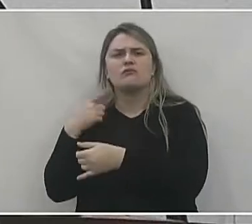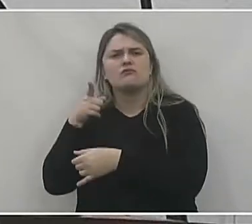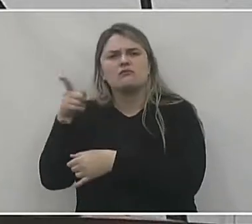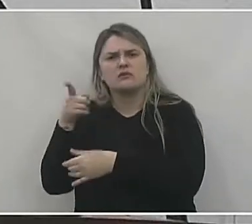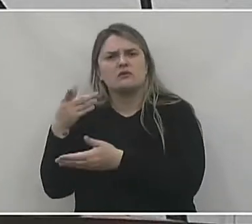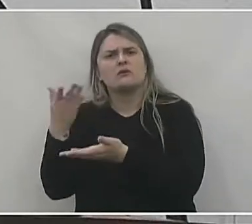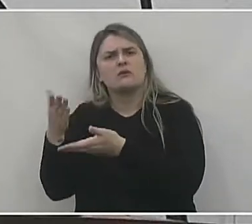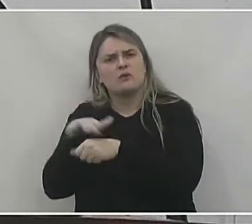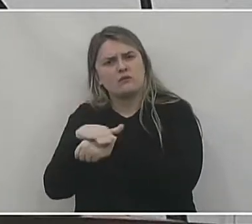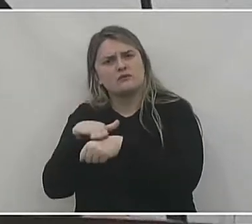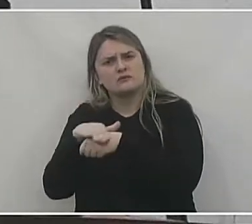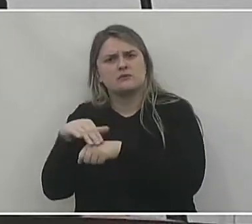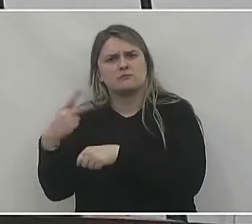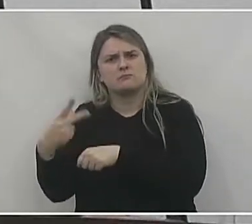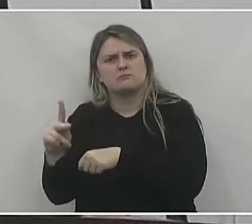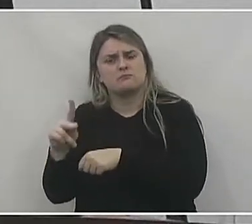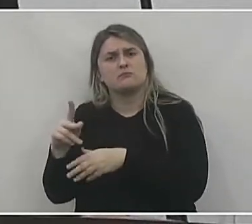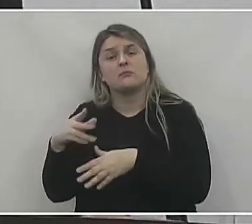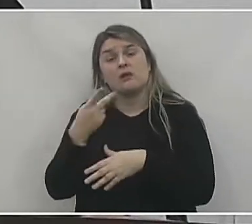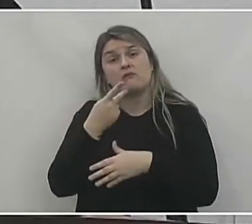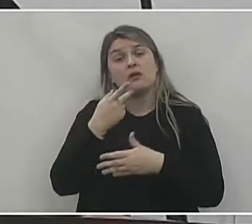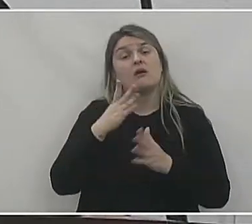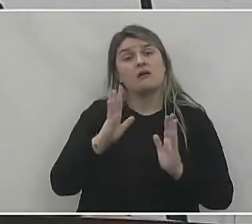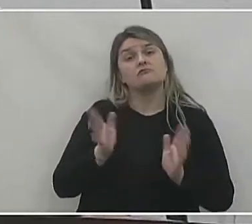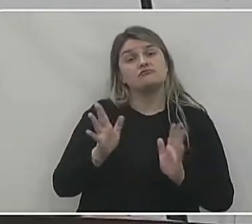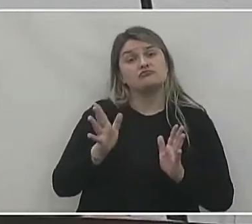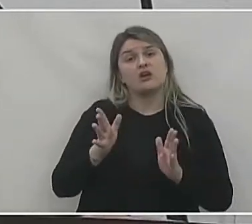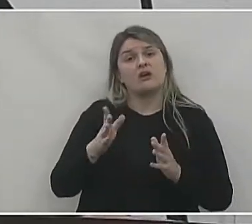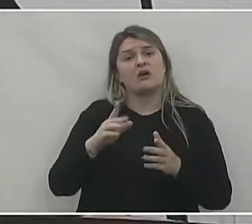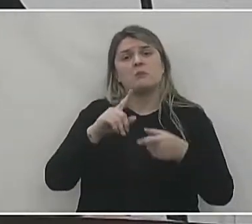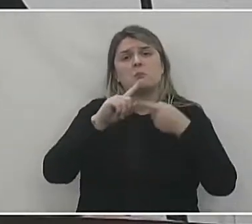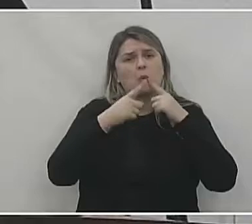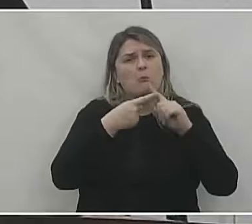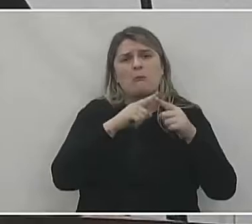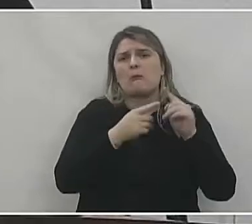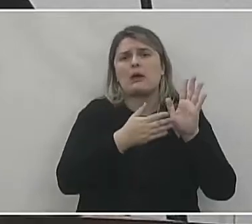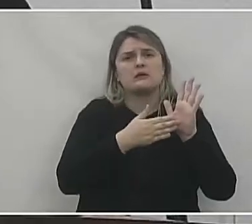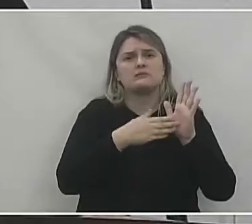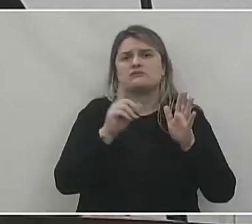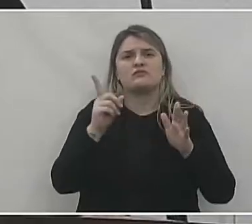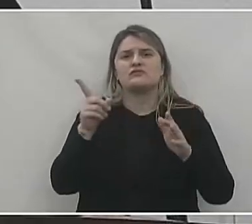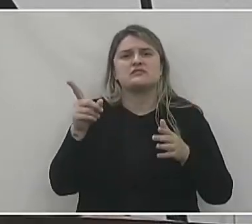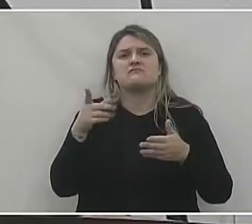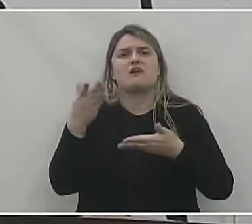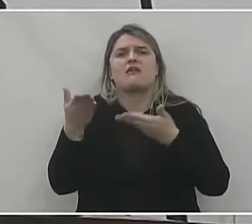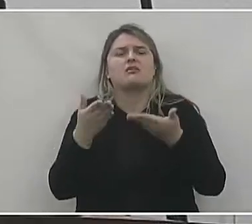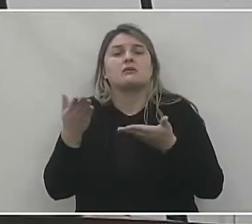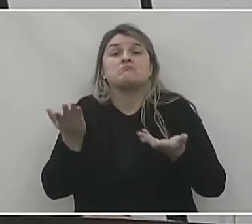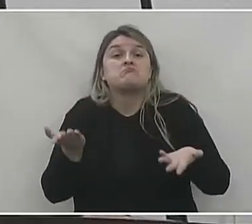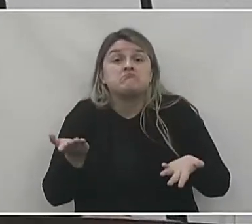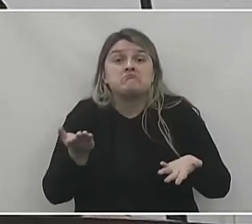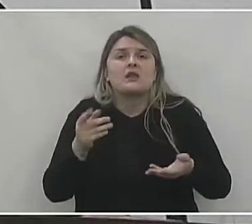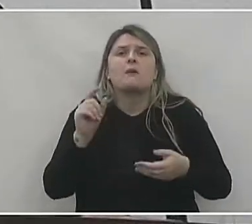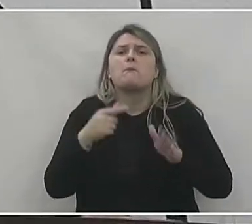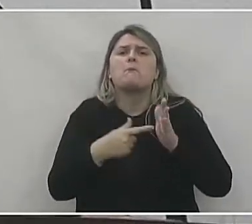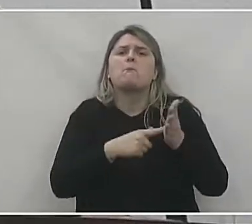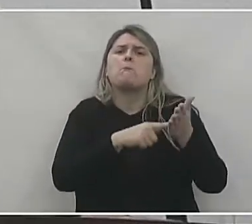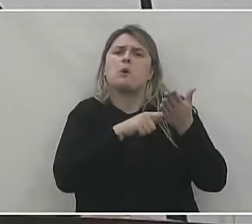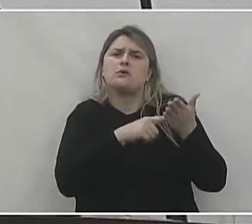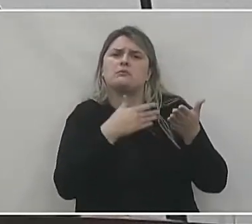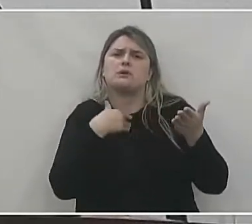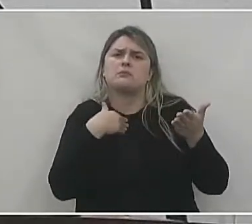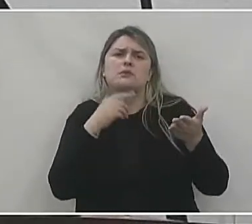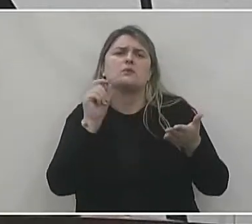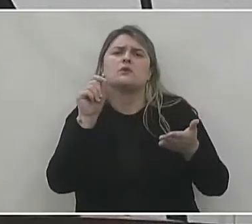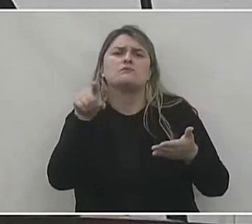te atender. Ela disse, mas eu já recebi tanta promessa, não vai ser você que vai me atender. Eu digo, mas então pelo menos me mostre